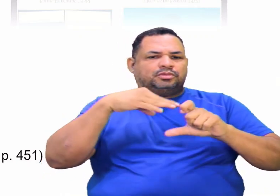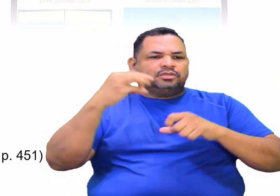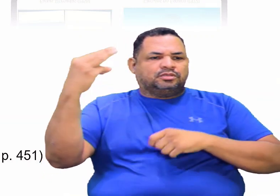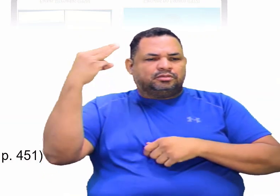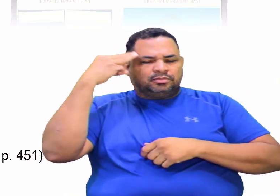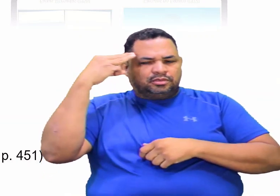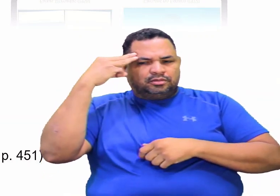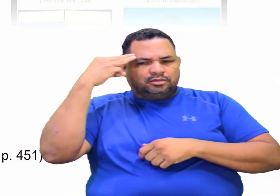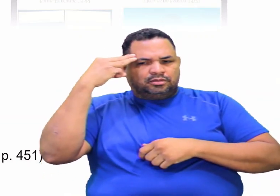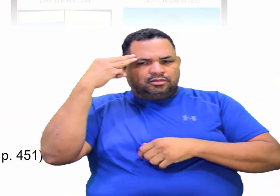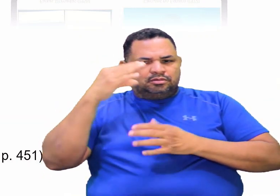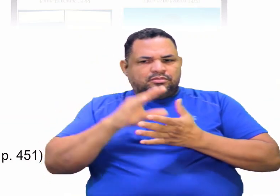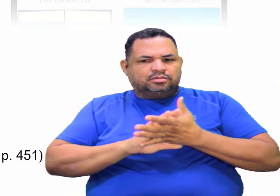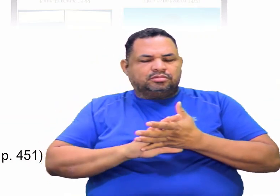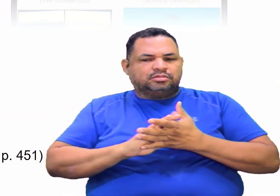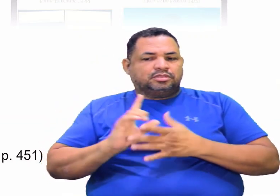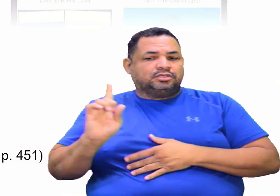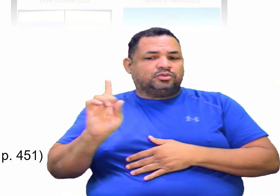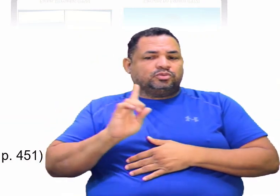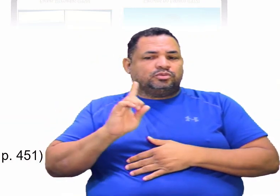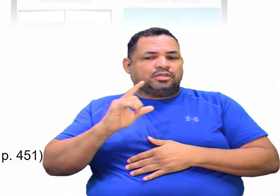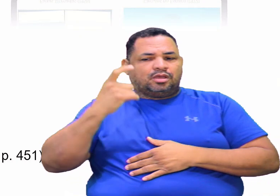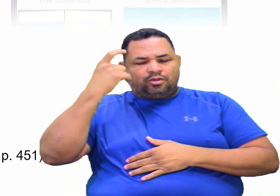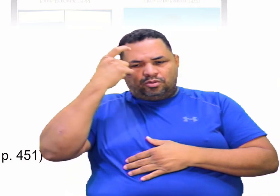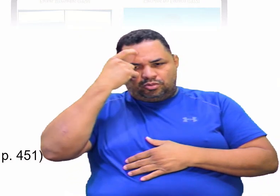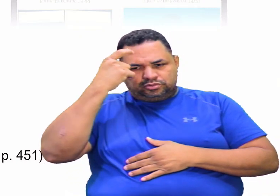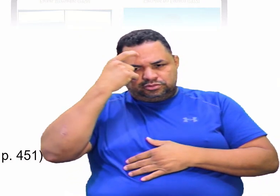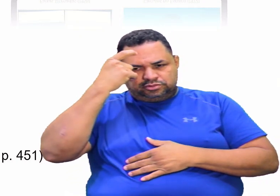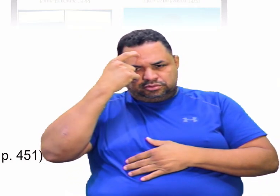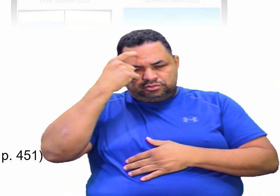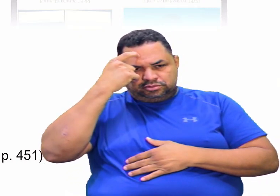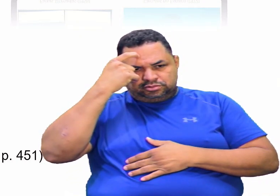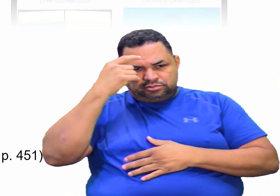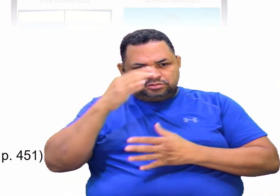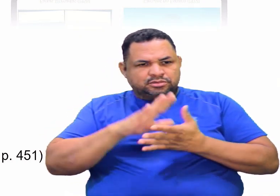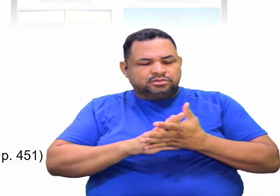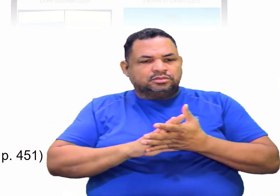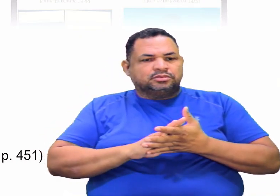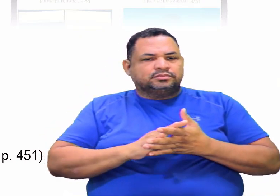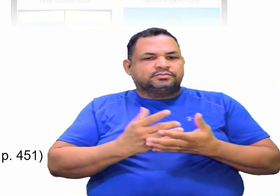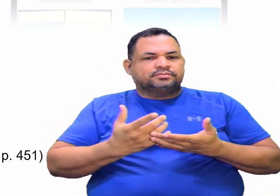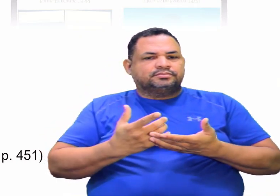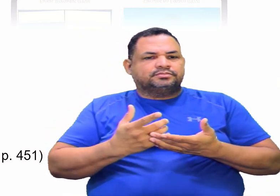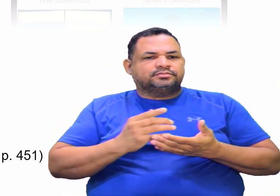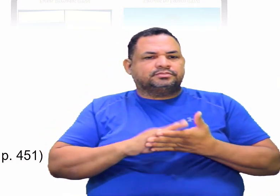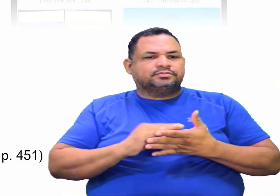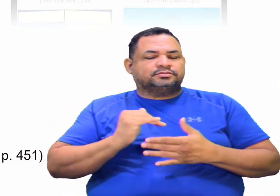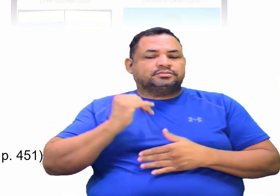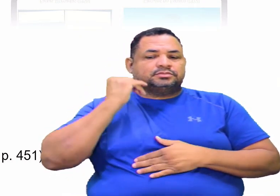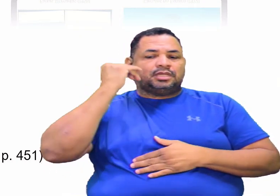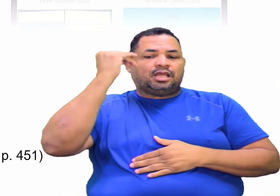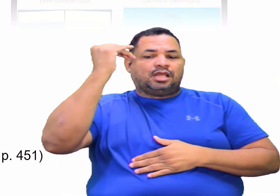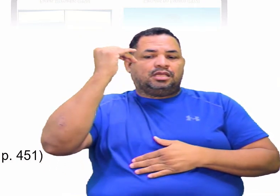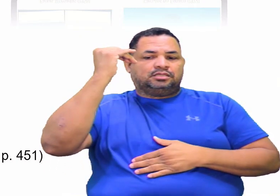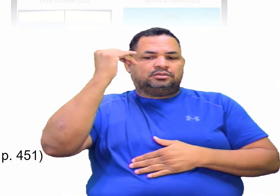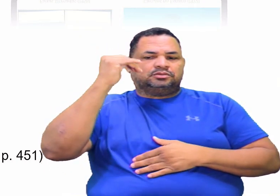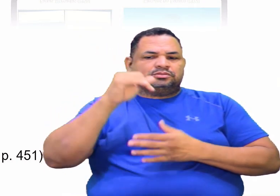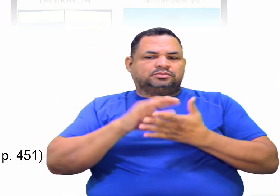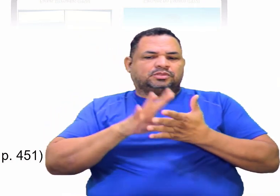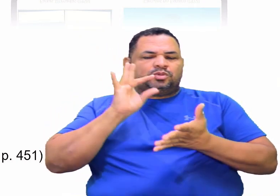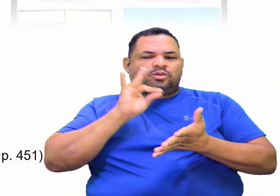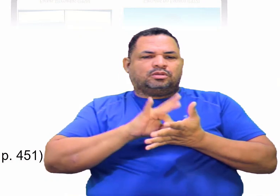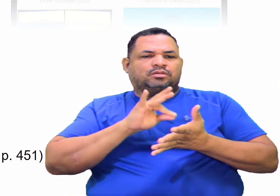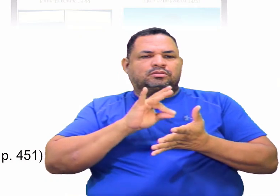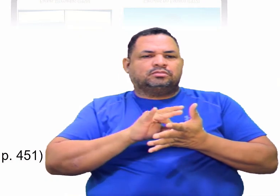ao inconsciente, né? O surrealismo era um movimento que as obras iam além do real,